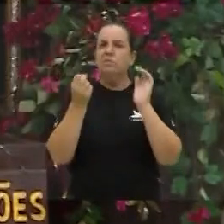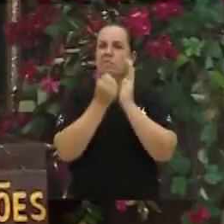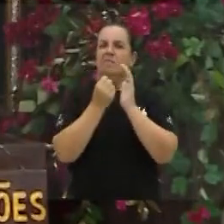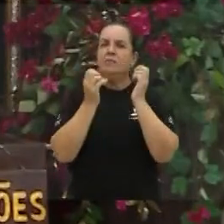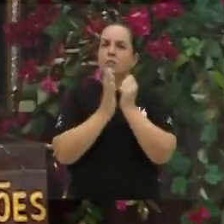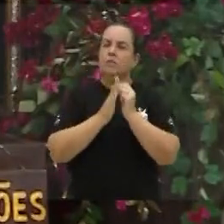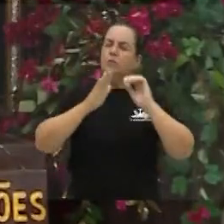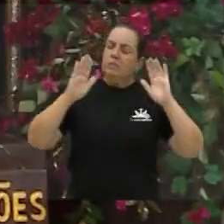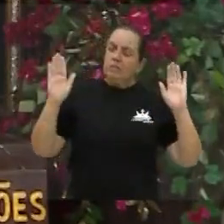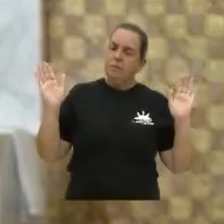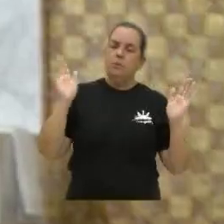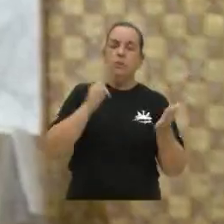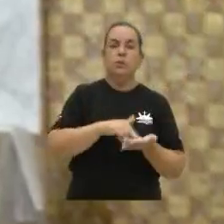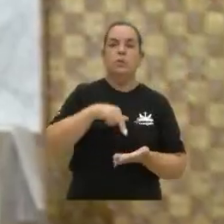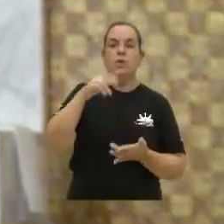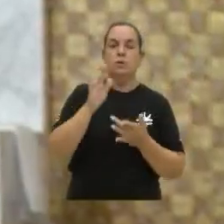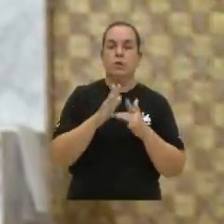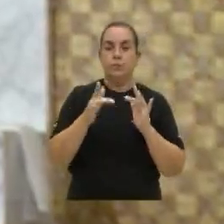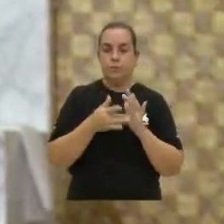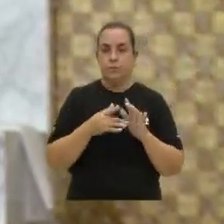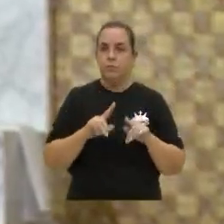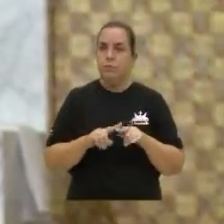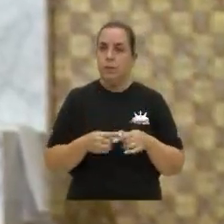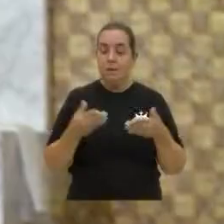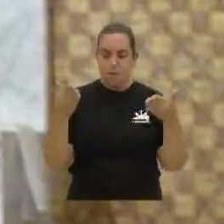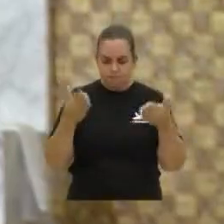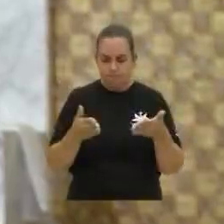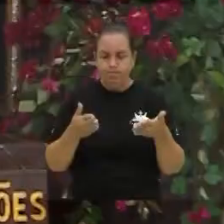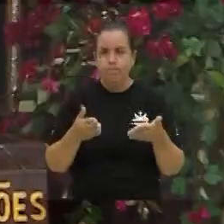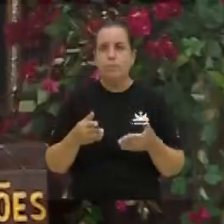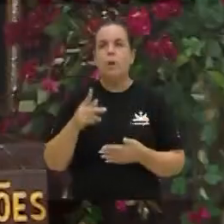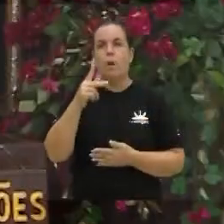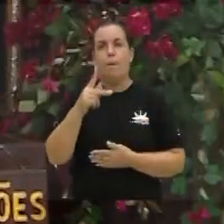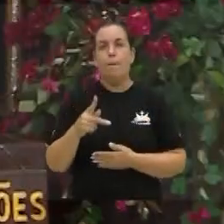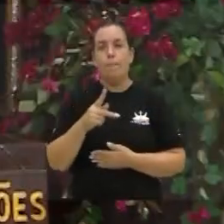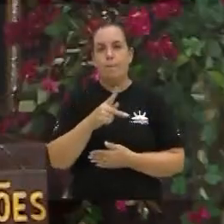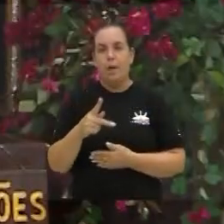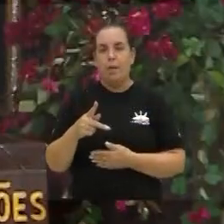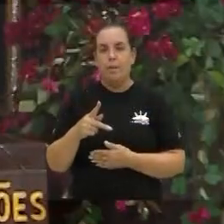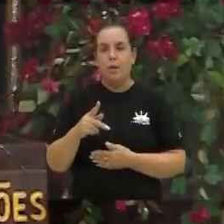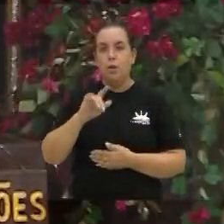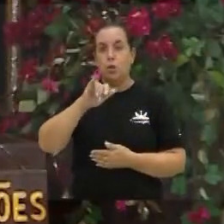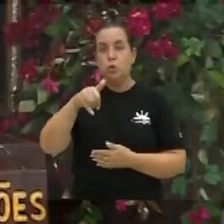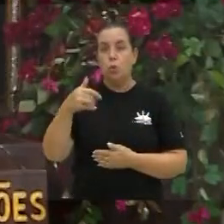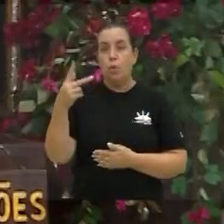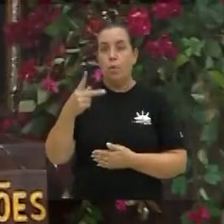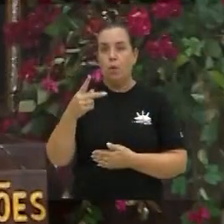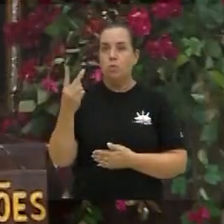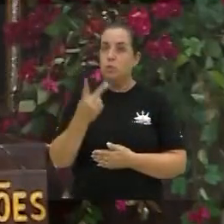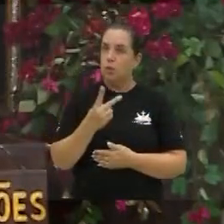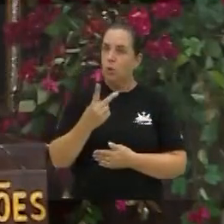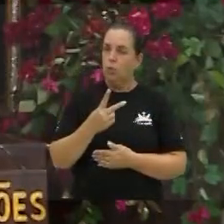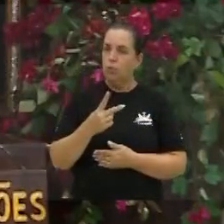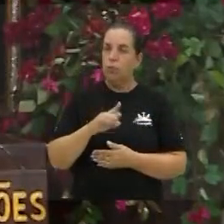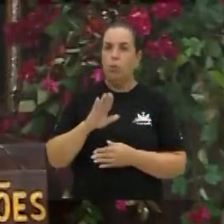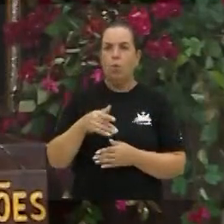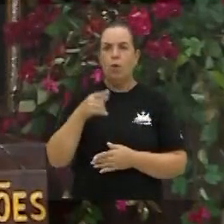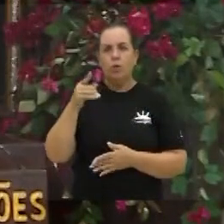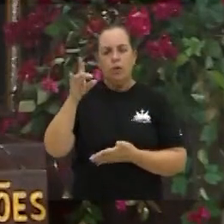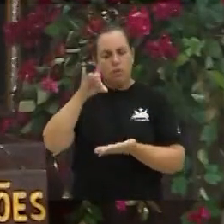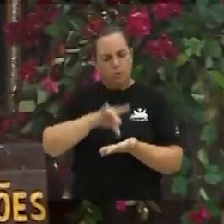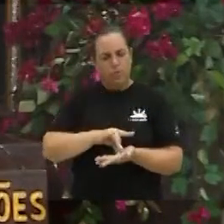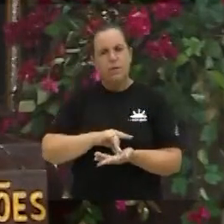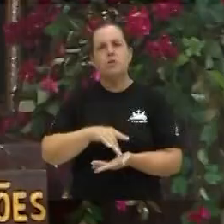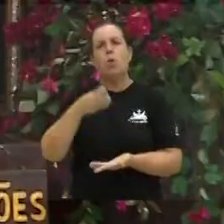mais evidenciada foi pelo Papa São João Paulo II, quando estipula